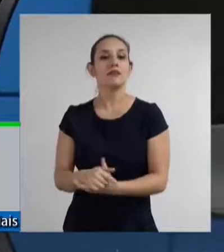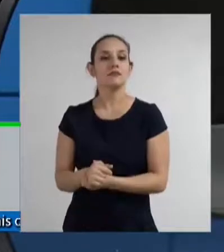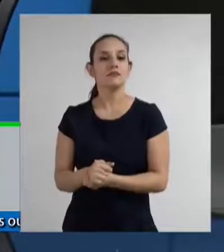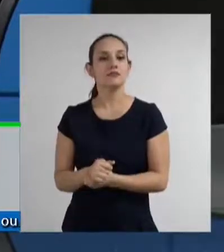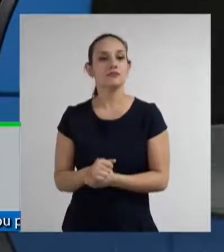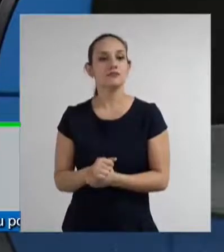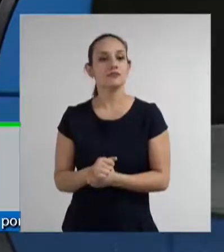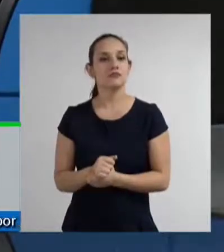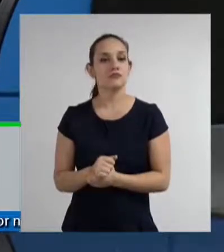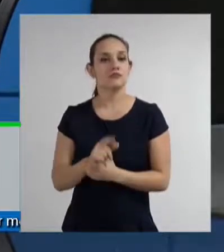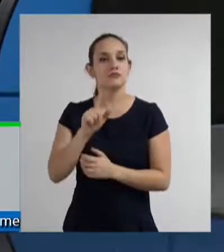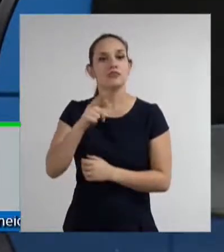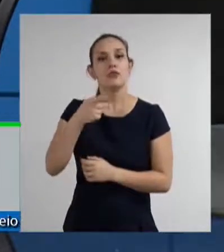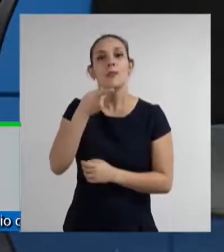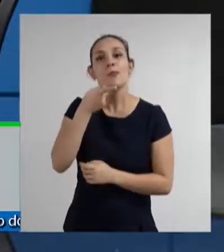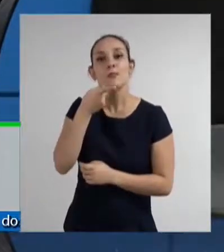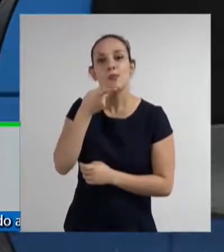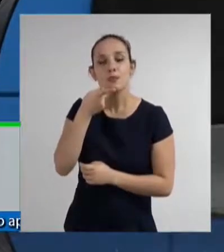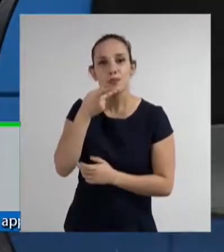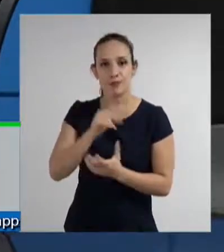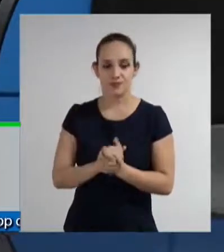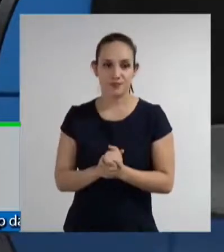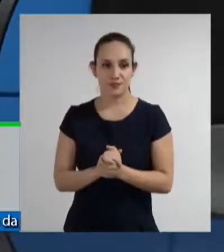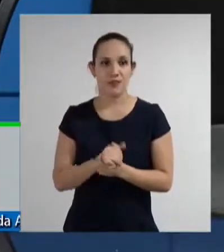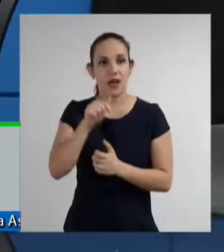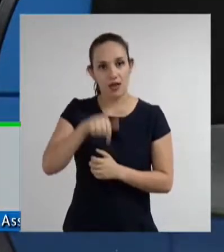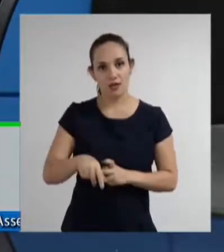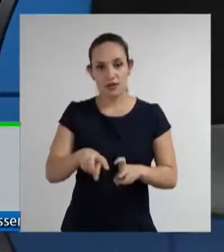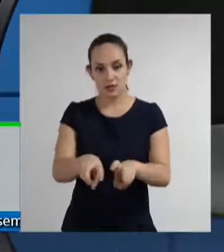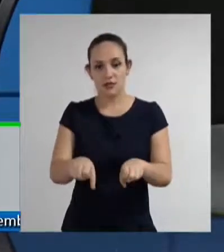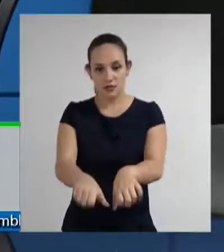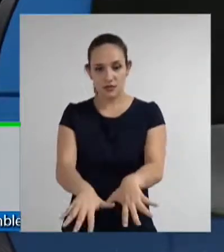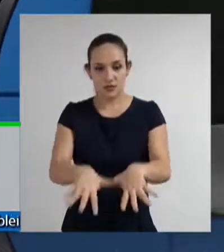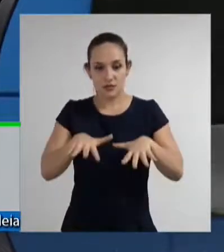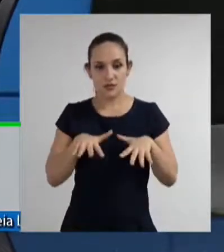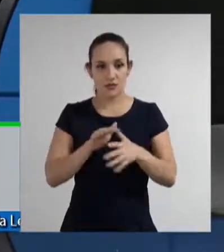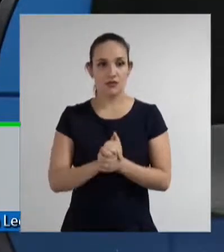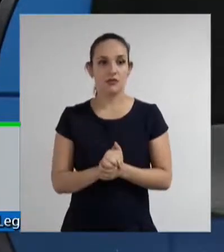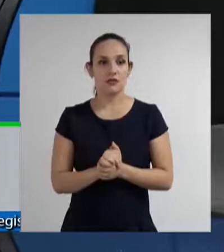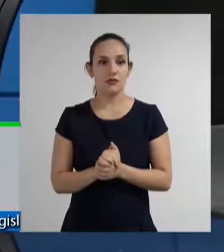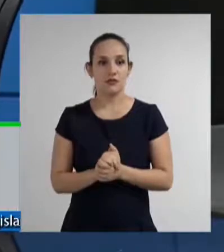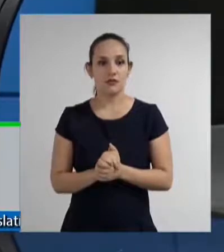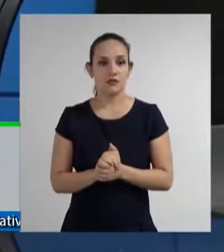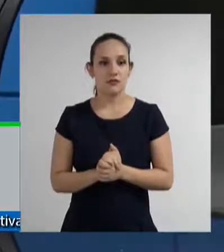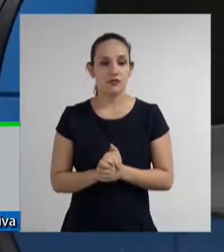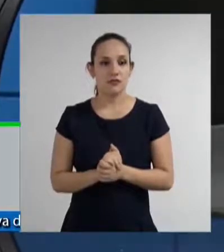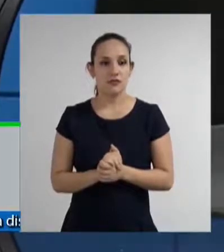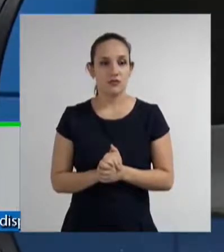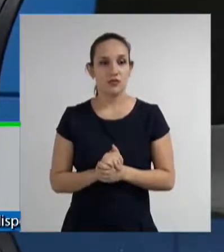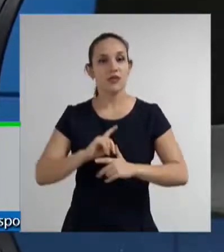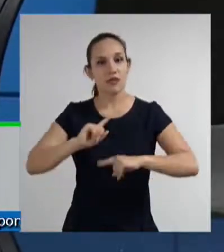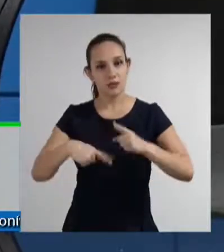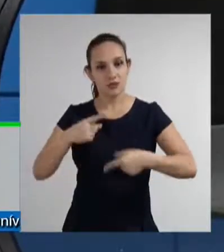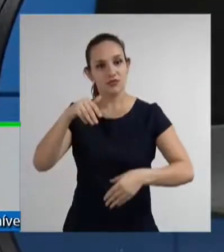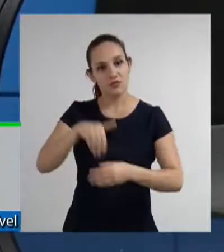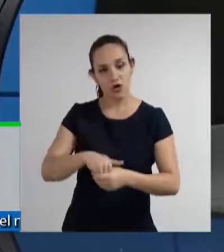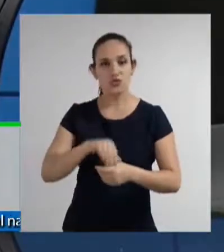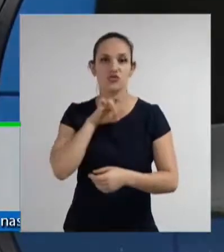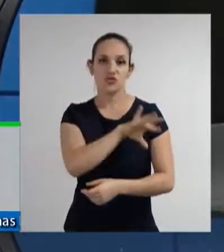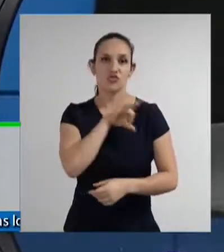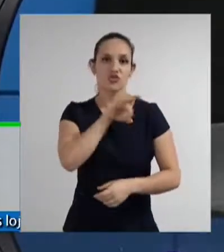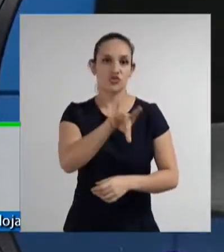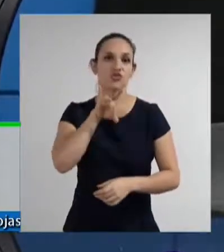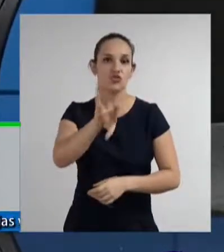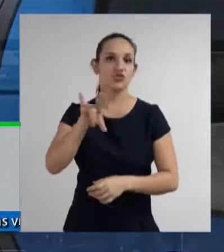colhidos através de parecer oral em plenário com a chamada dos votos dos senhores membros das